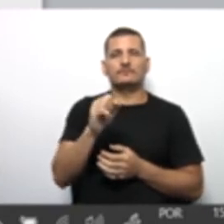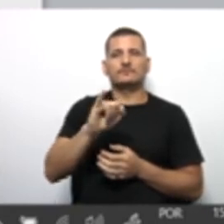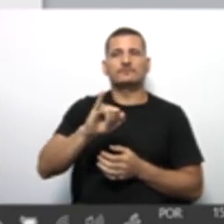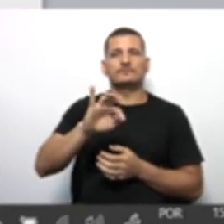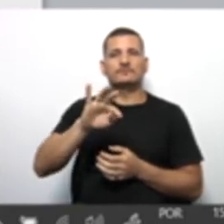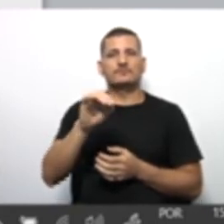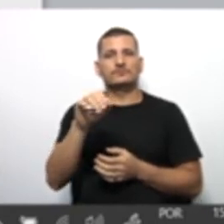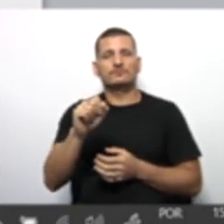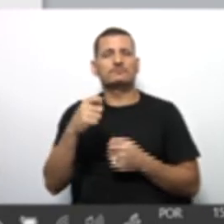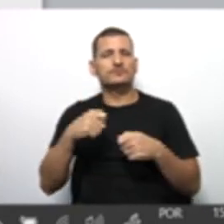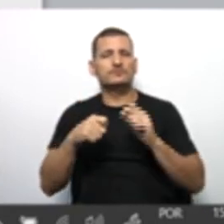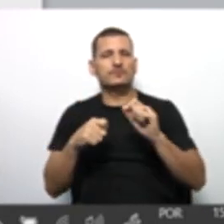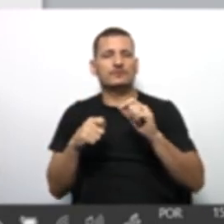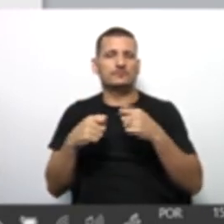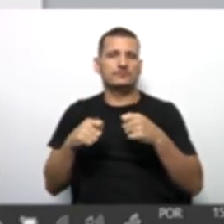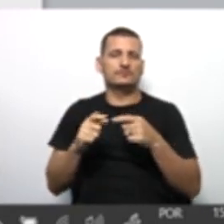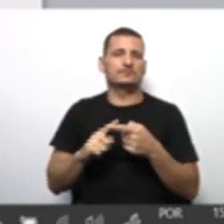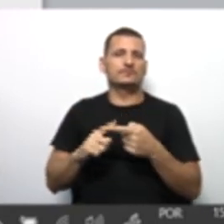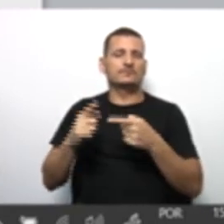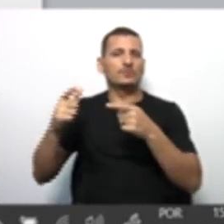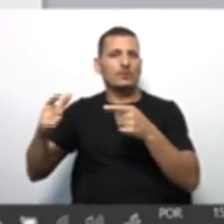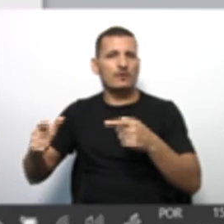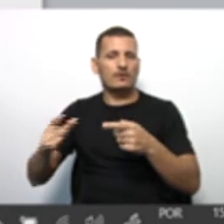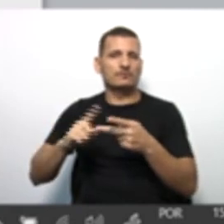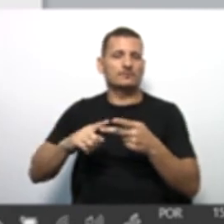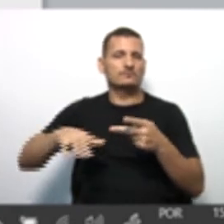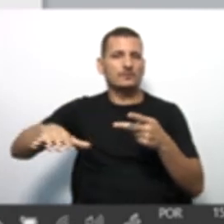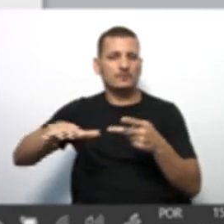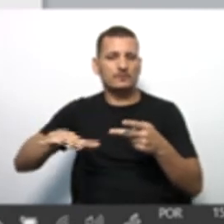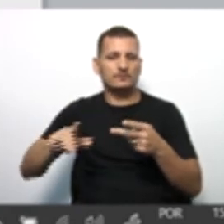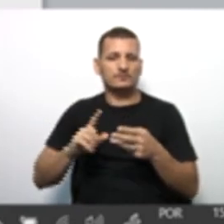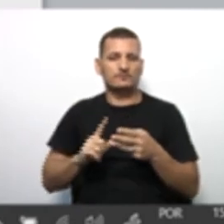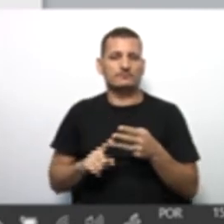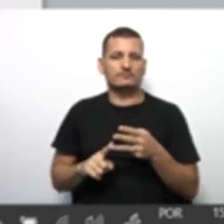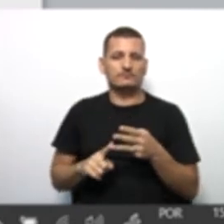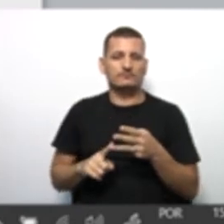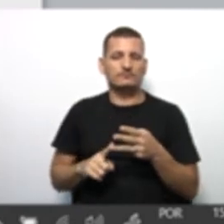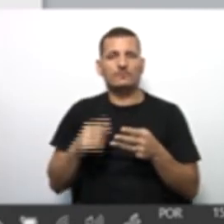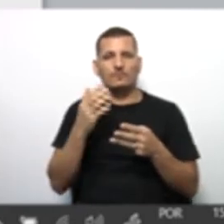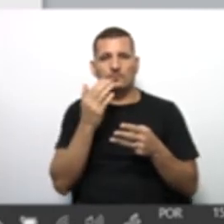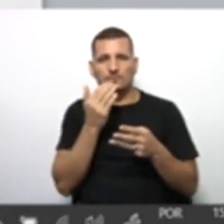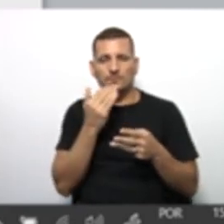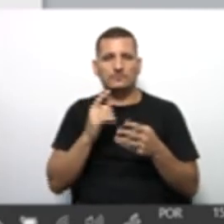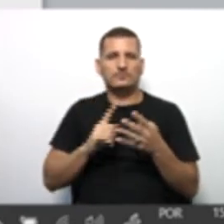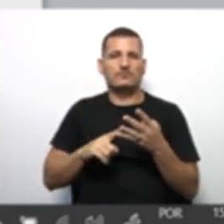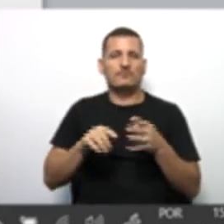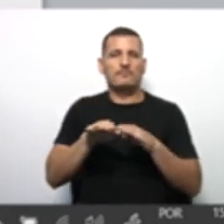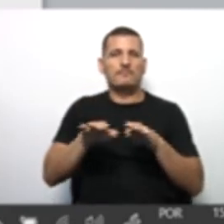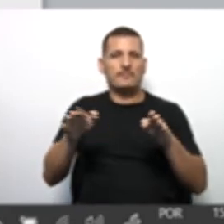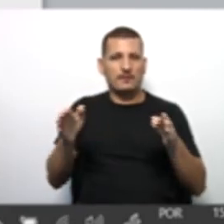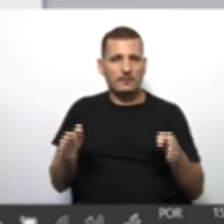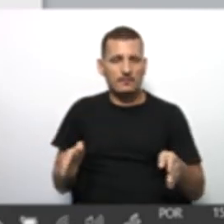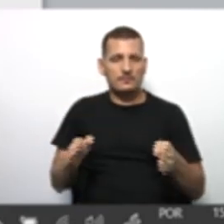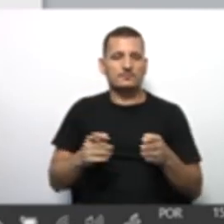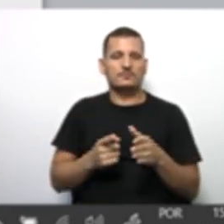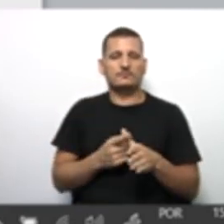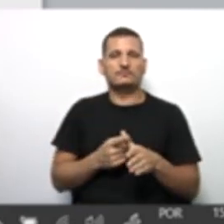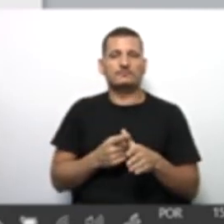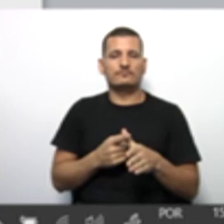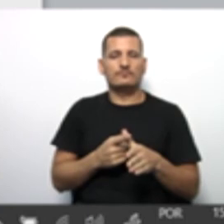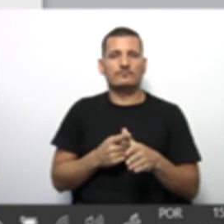madeira. Tá bom? E aí vocês vão trabalhar já aqui na outra coluna os produtos. Qual é o produto da nossa festa,